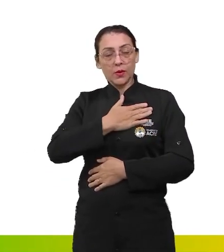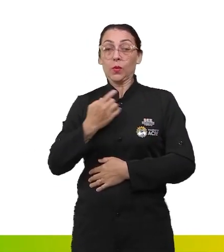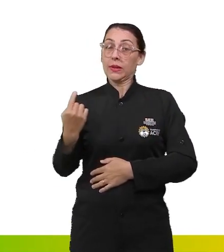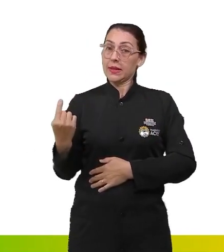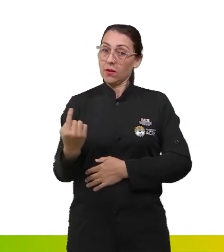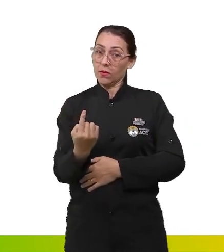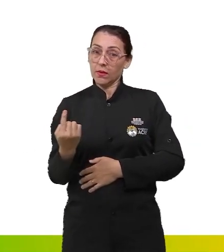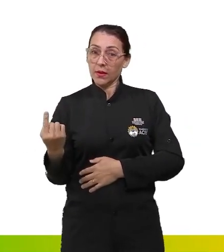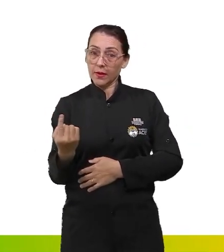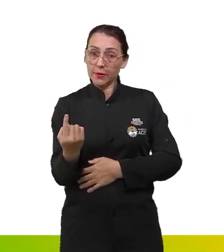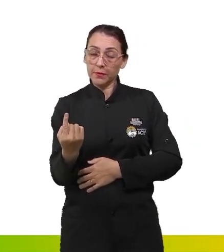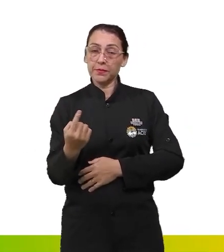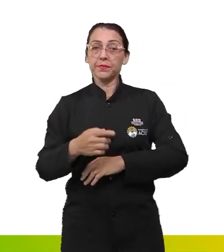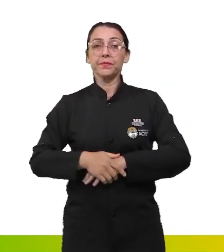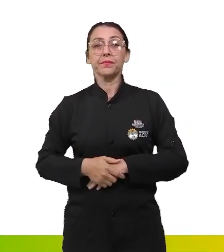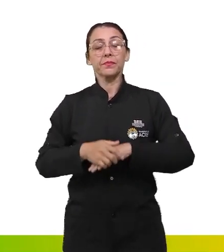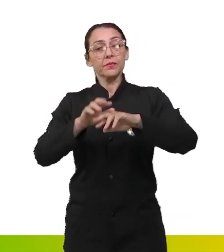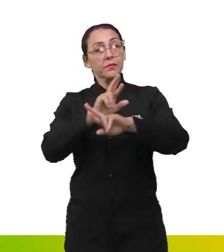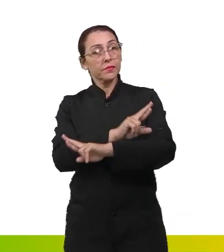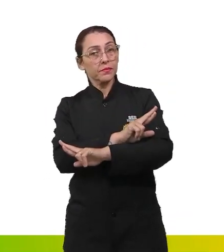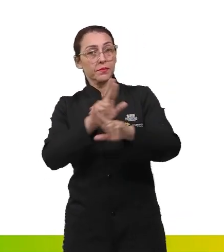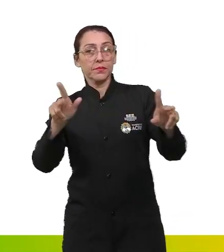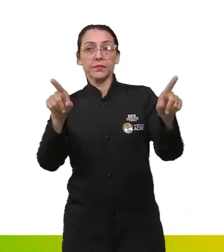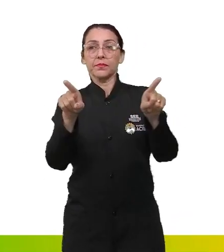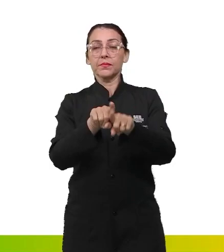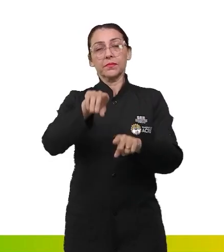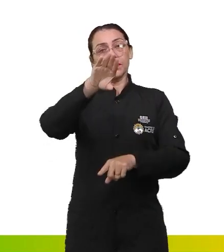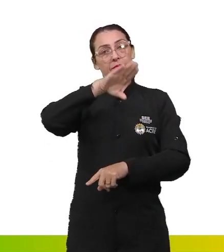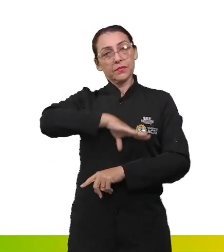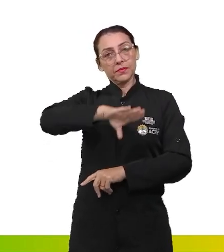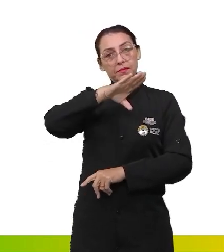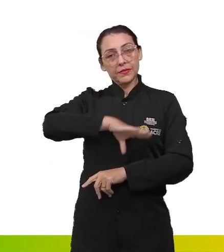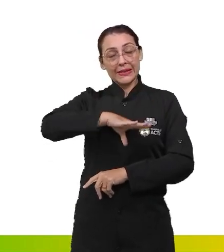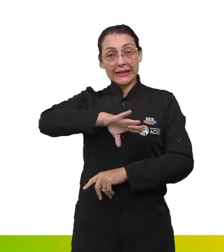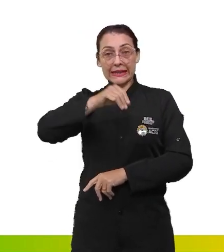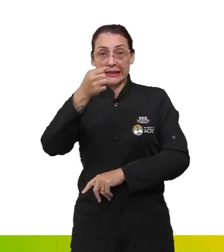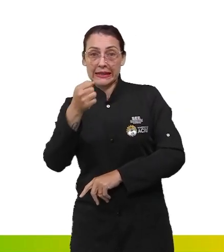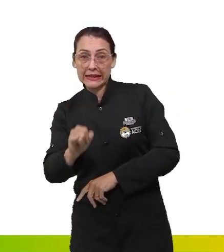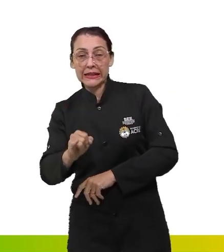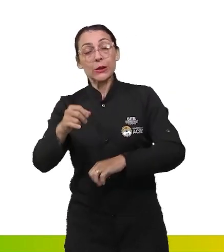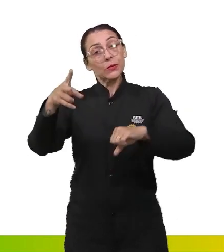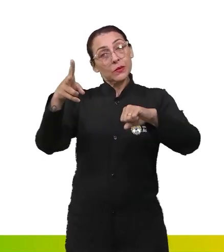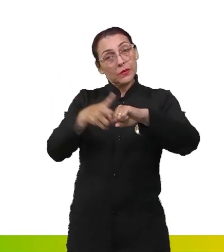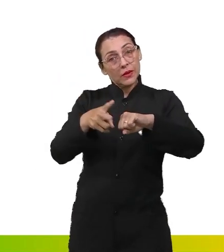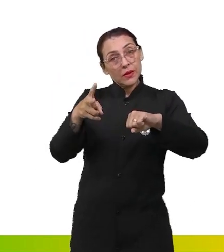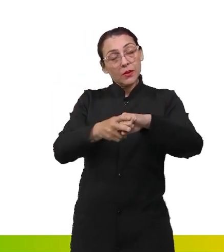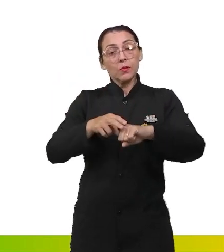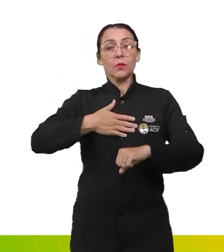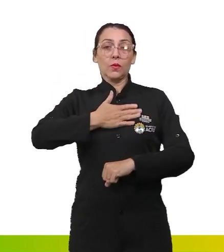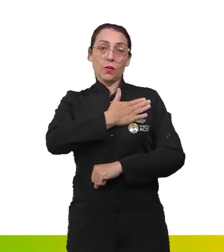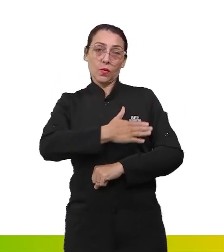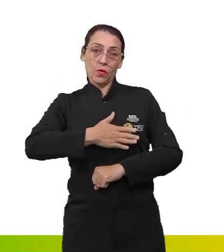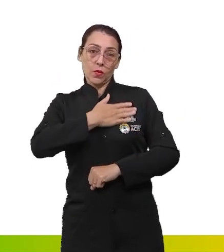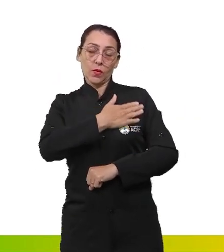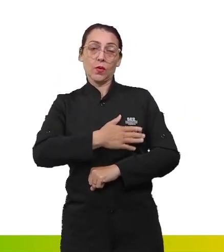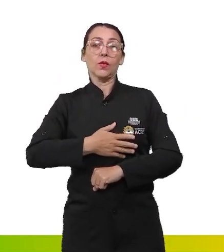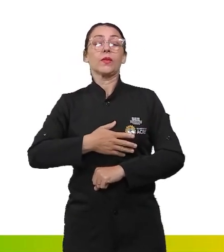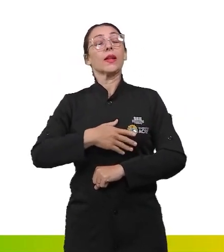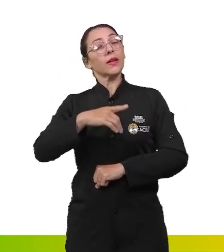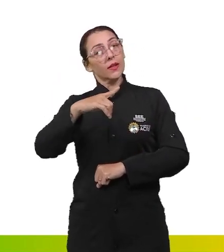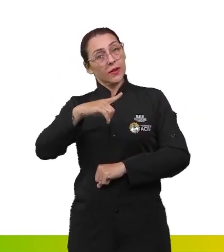singular. E diferentemente do português, se o verbo gostar tivesse gênero e número,